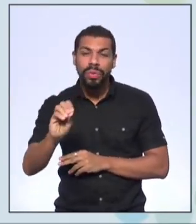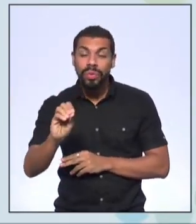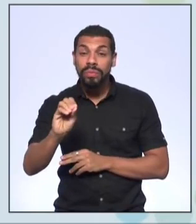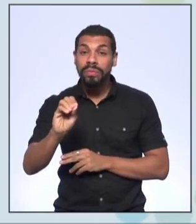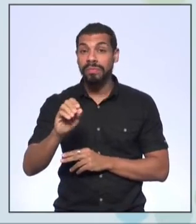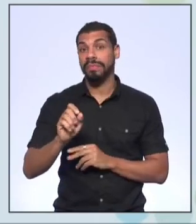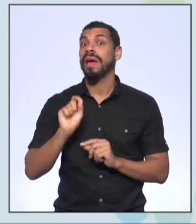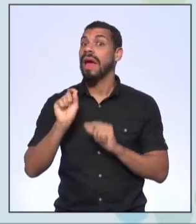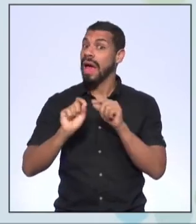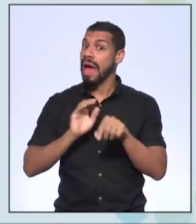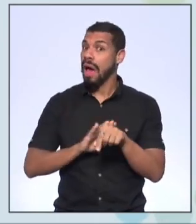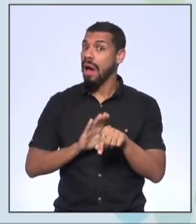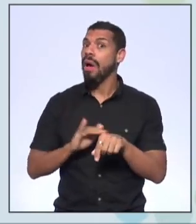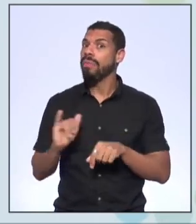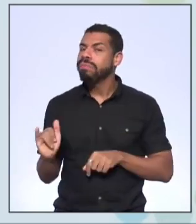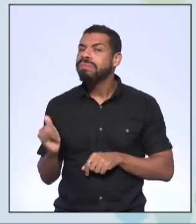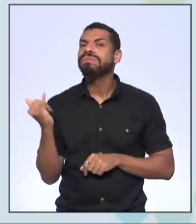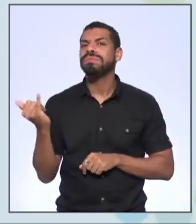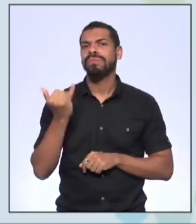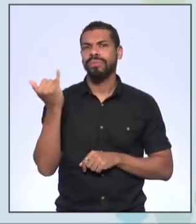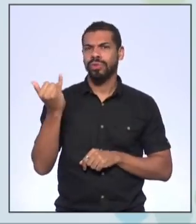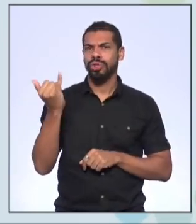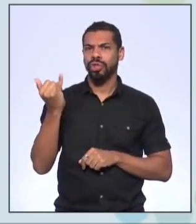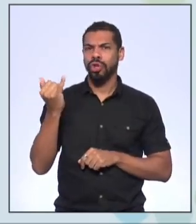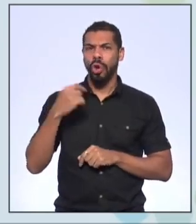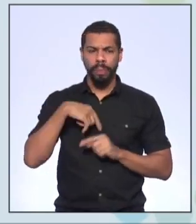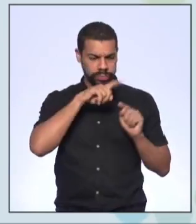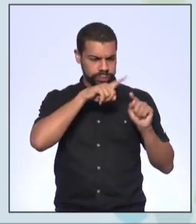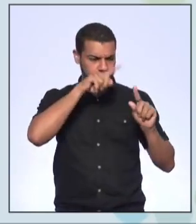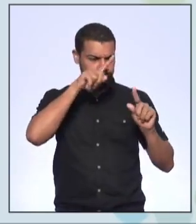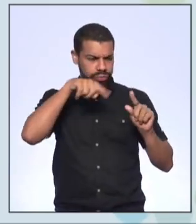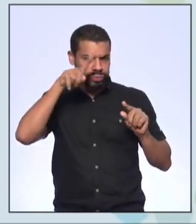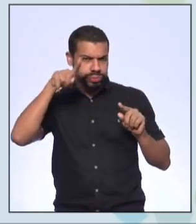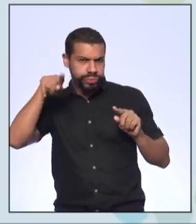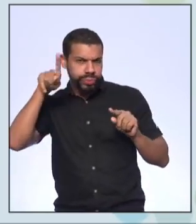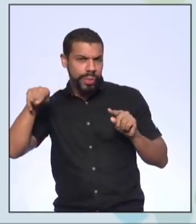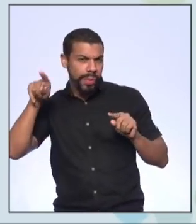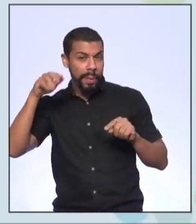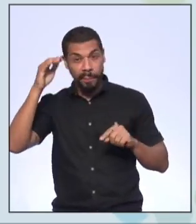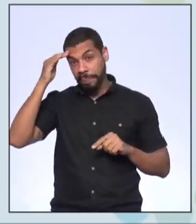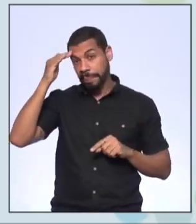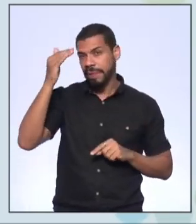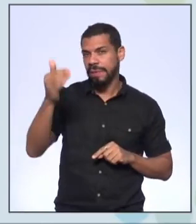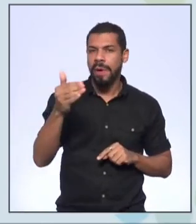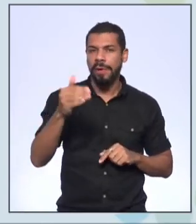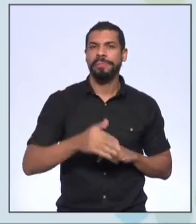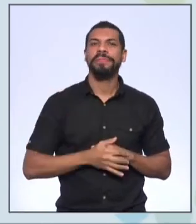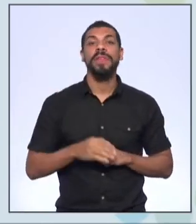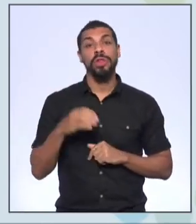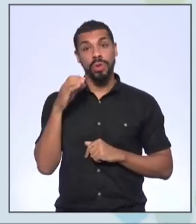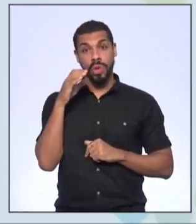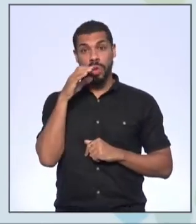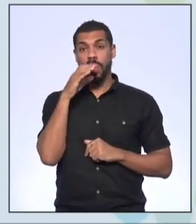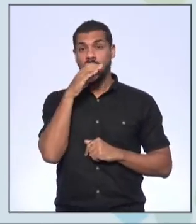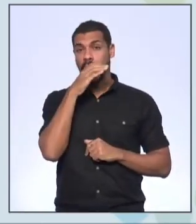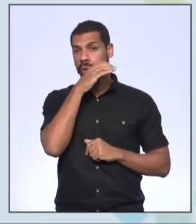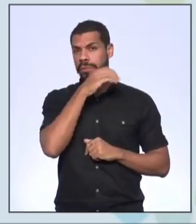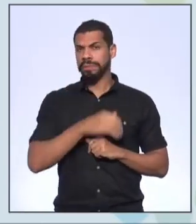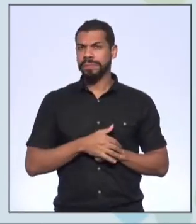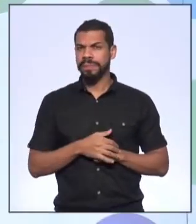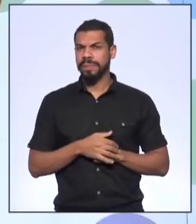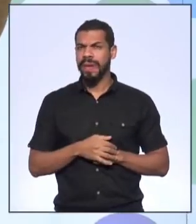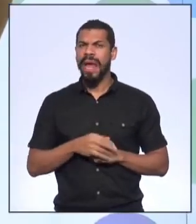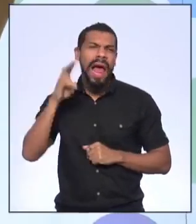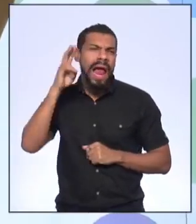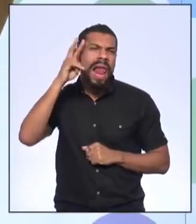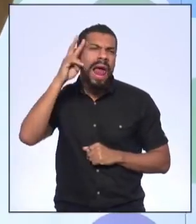não, aí é por ondas eletromagnéticas, tá? Em especial ali o infravermelho, né, que é o calor. Então, lembra, o Sol